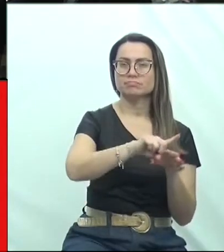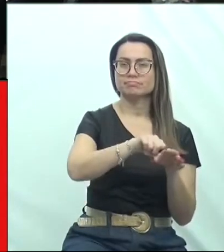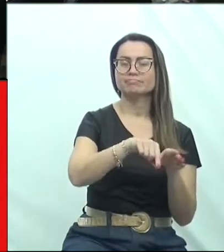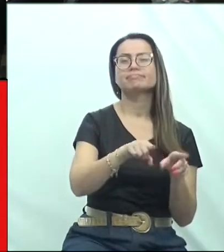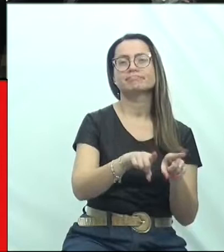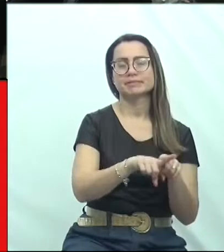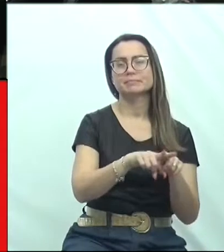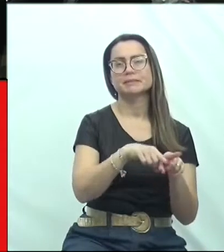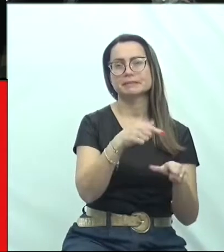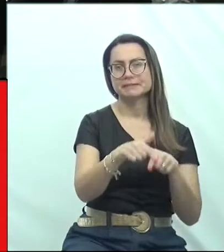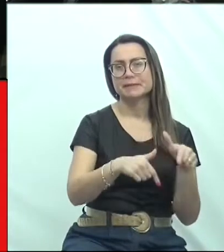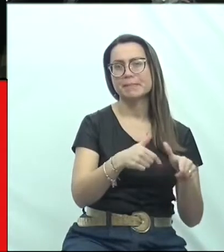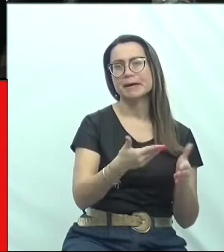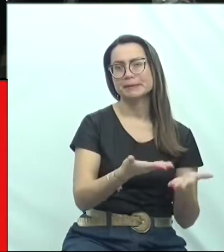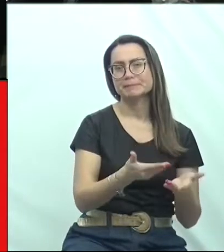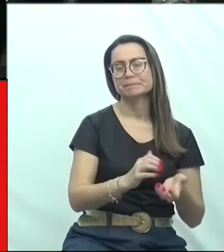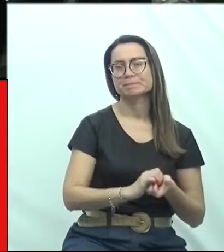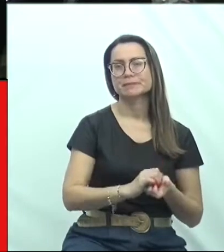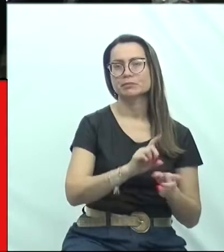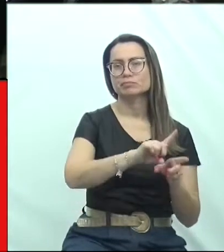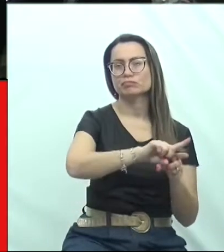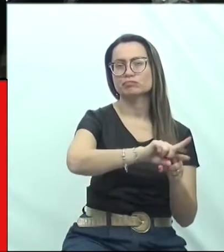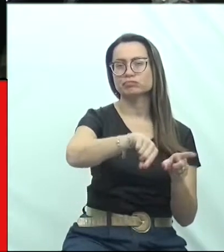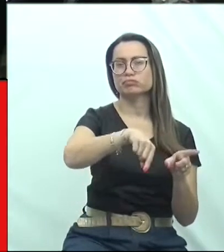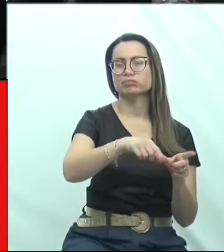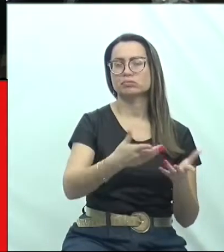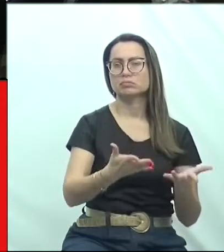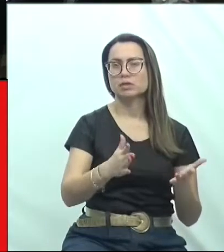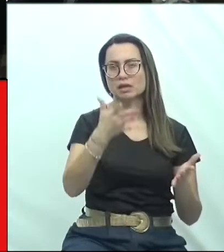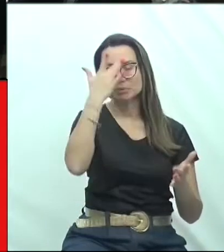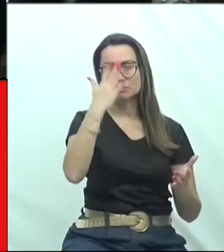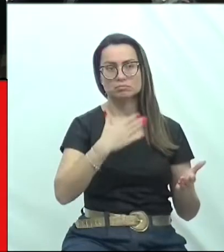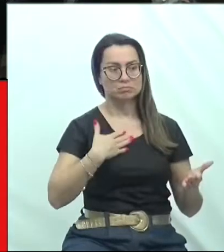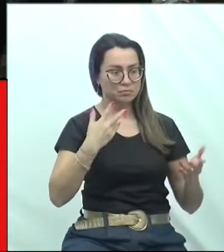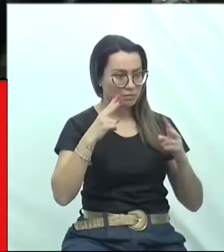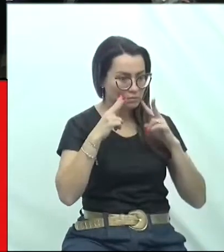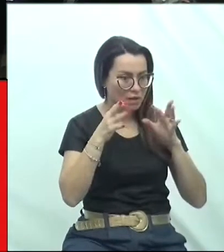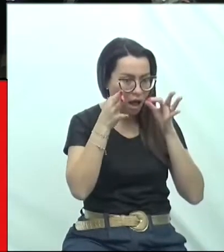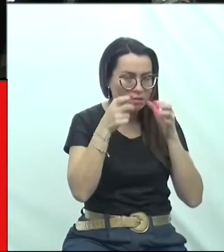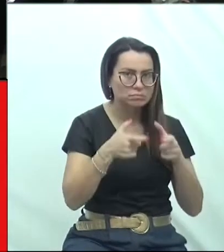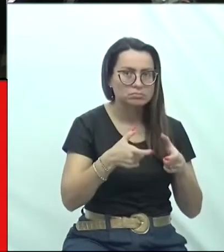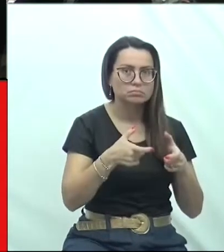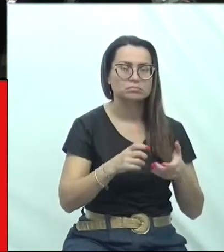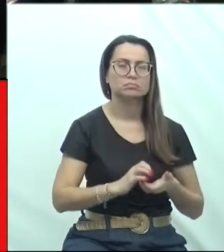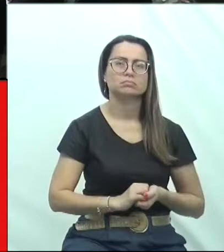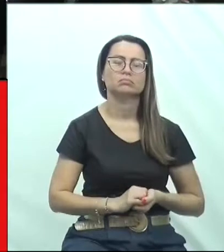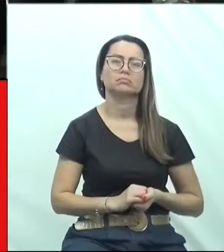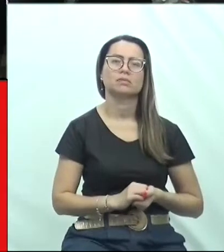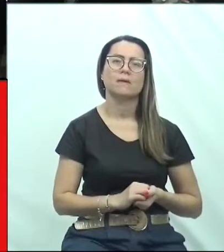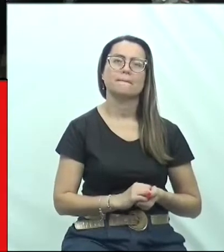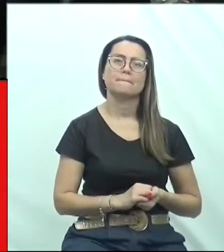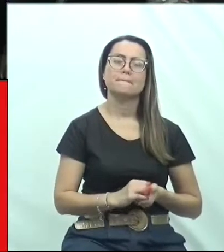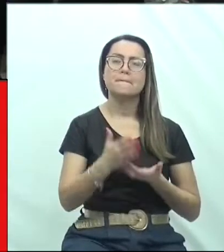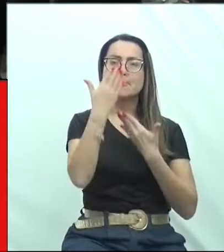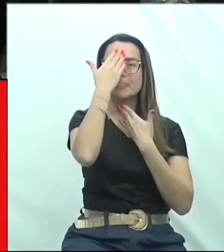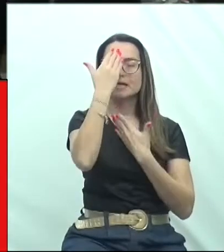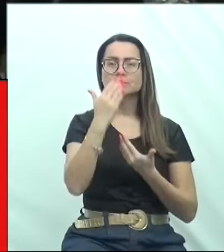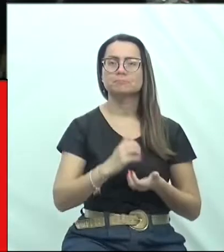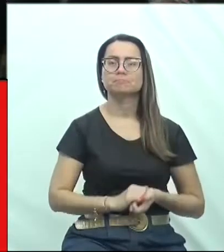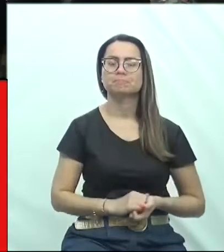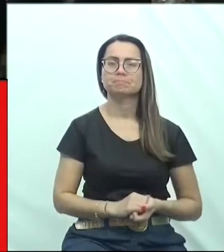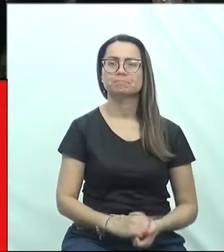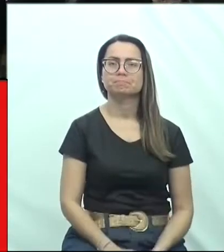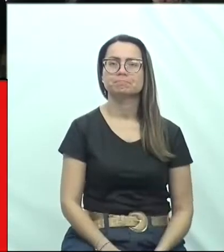do hidrômetro que gira e causa um espanto mesmo aos munícipes, né? Eu agradeço, então. Obrigado.